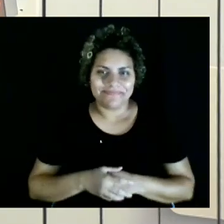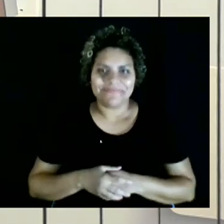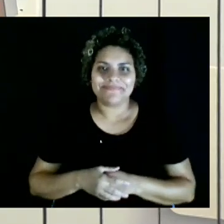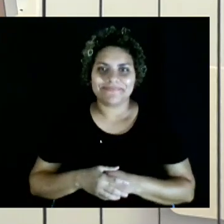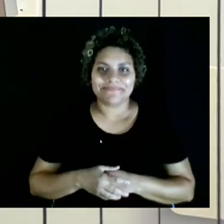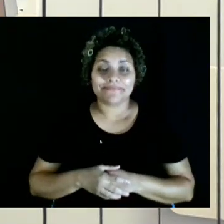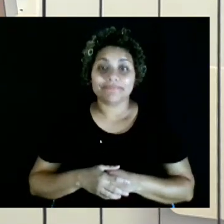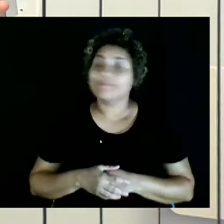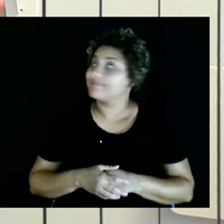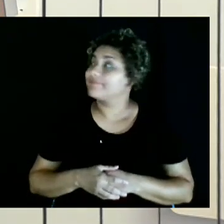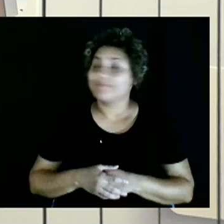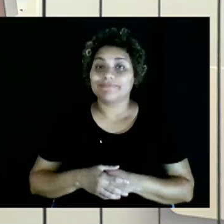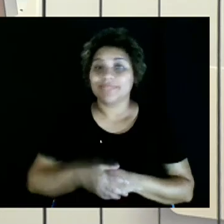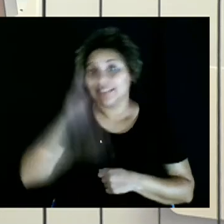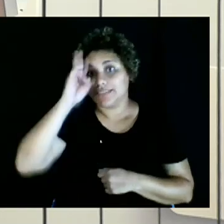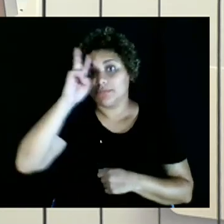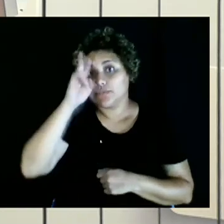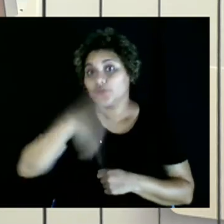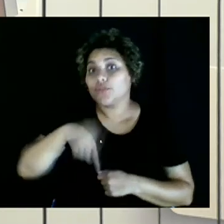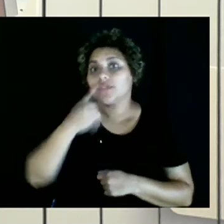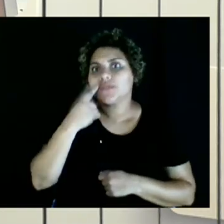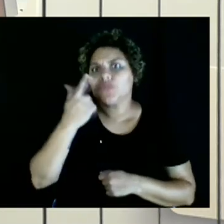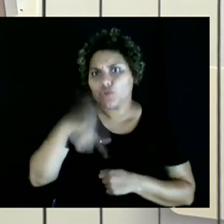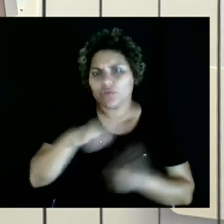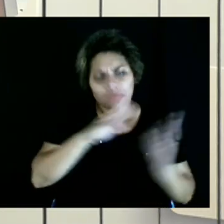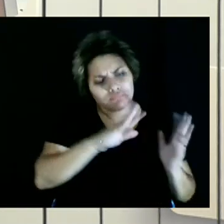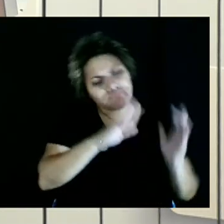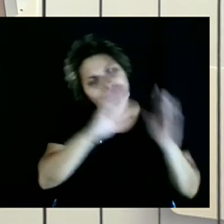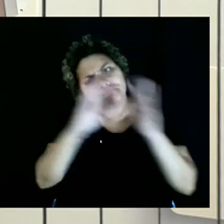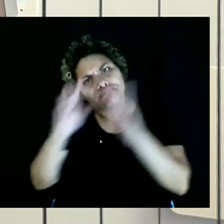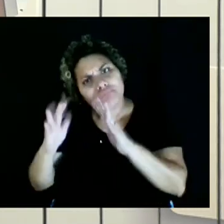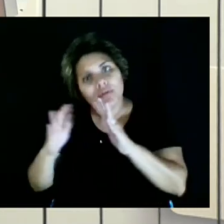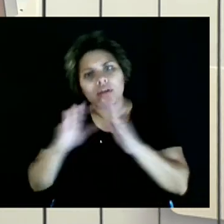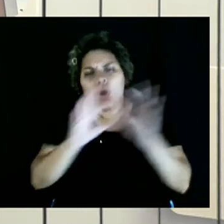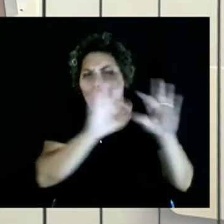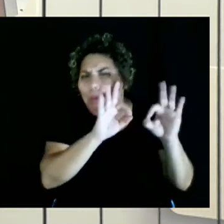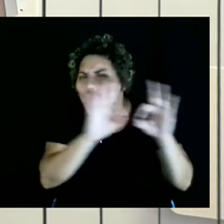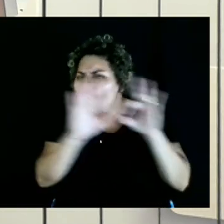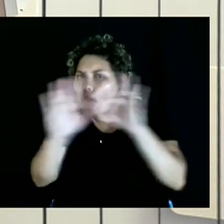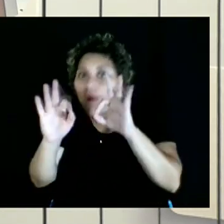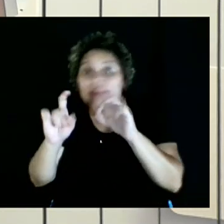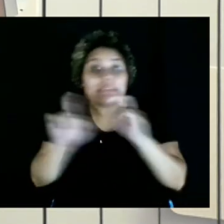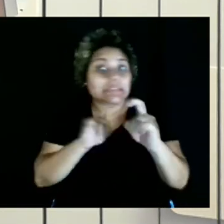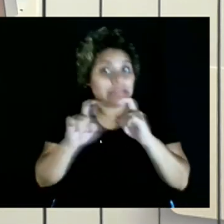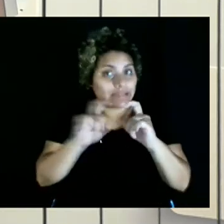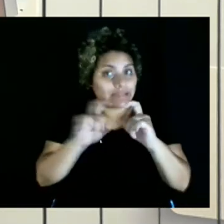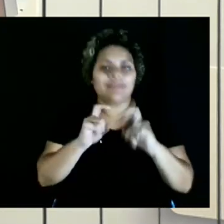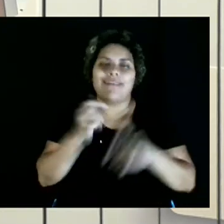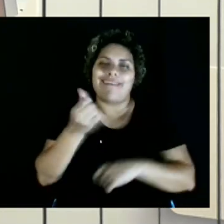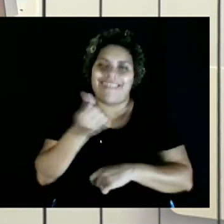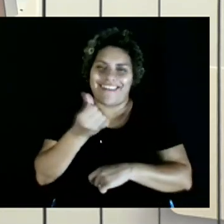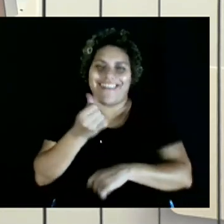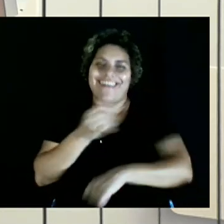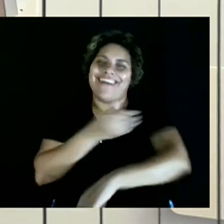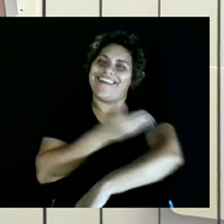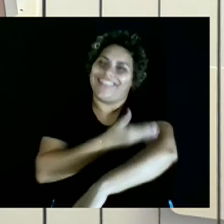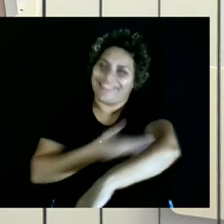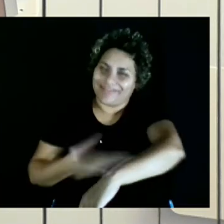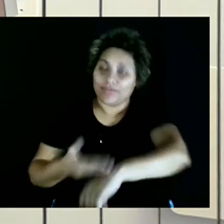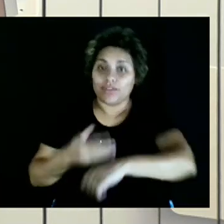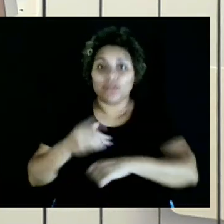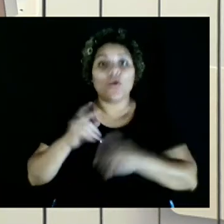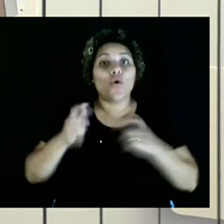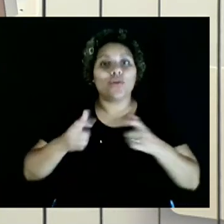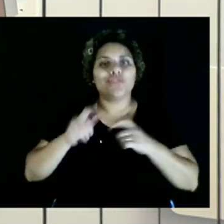Lembrando que você pode rever ou assistir na íntegra a sexta reunião ordinária no YouTube da TV Câmara